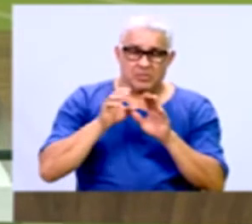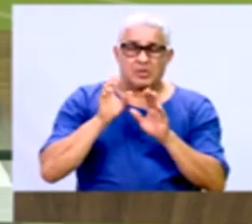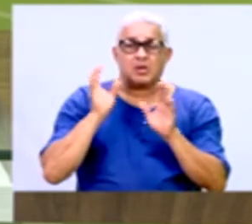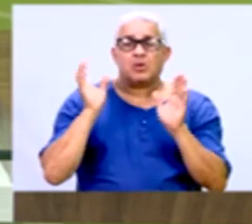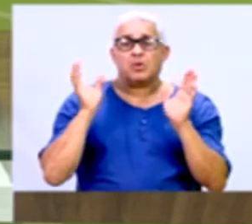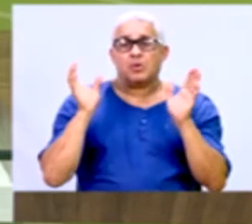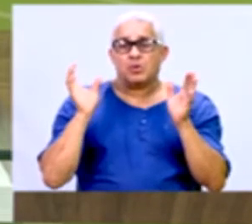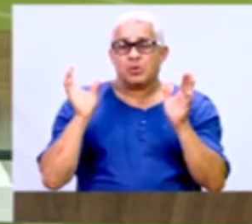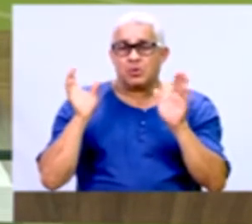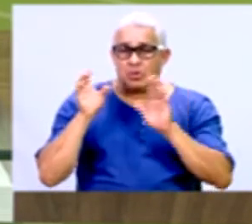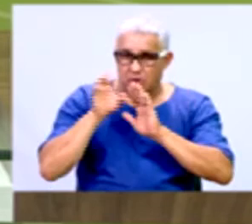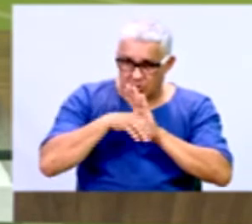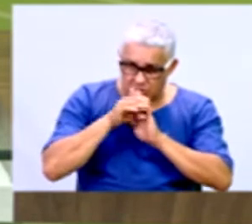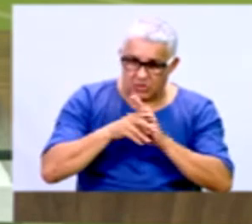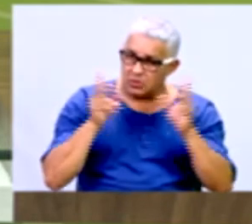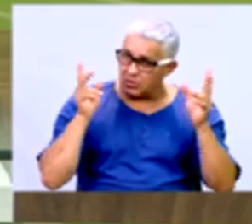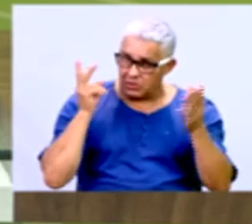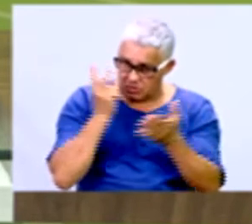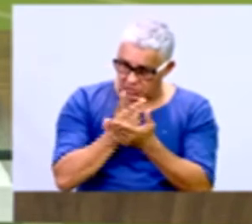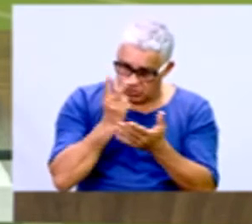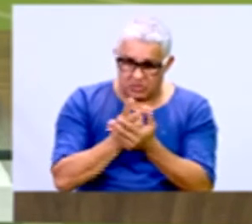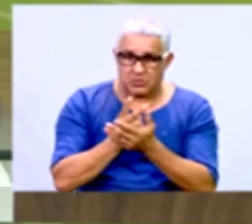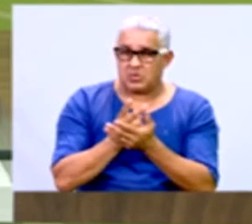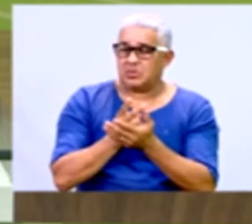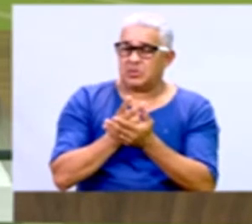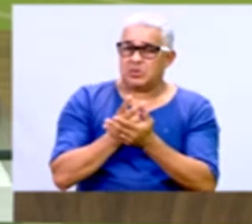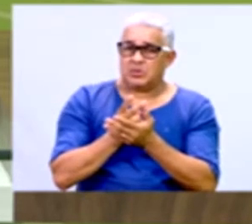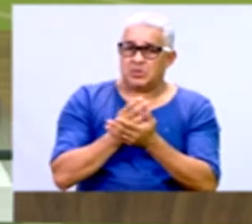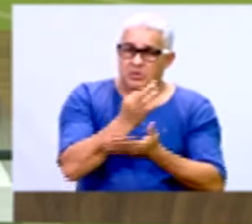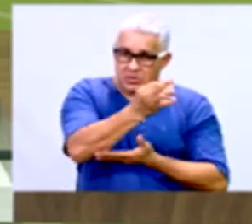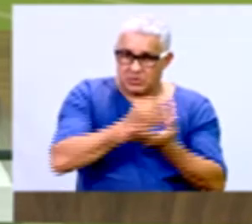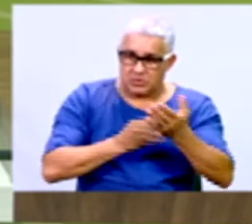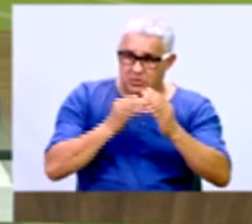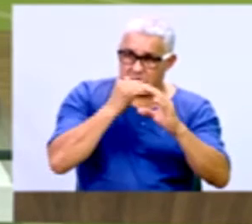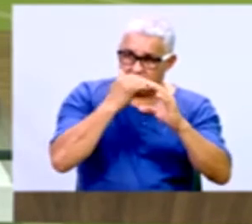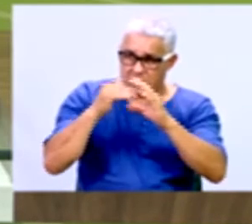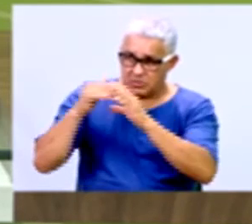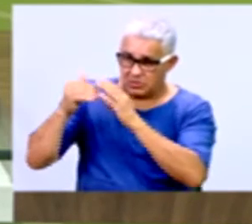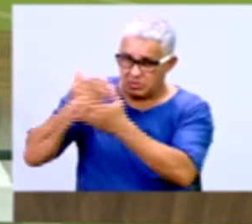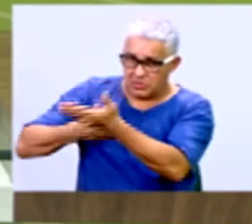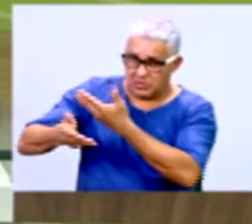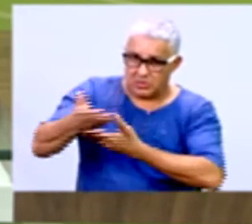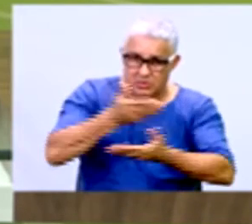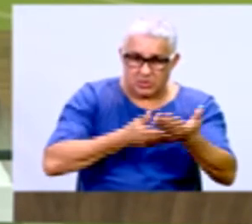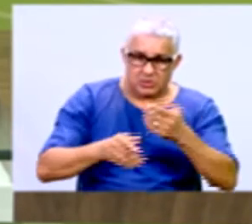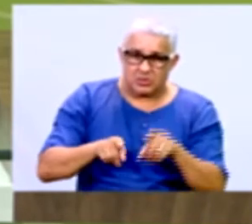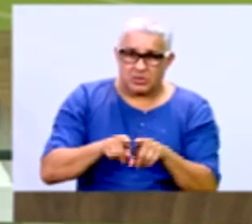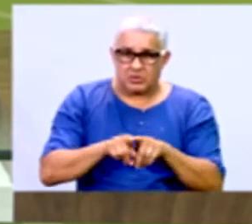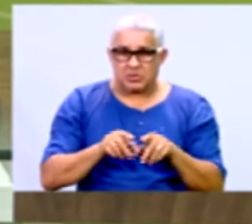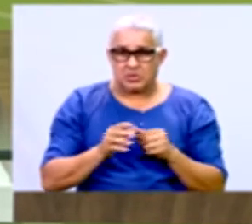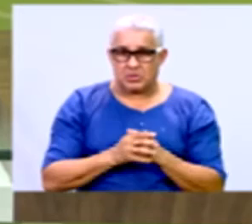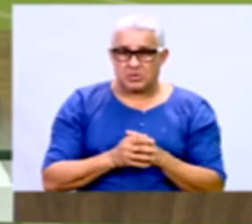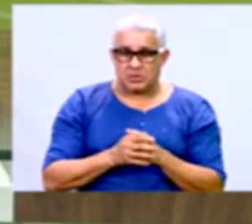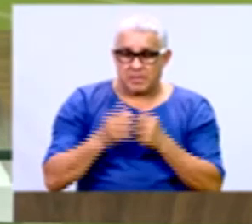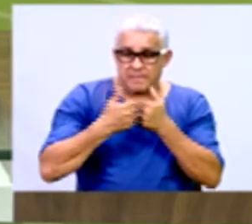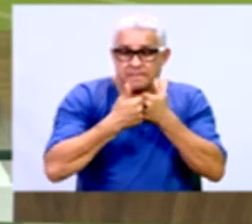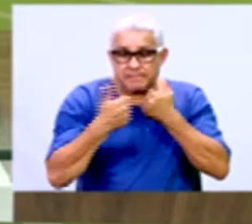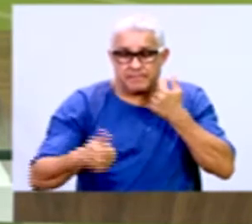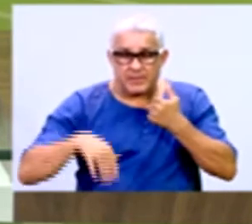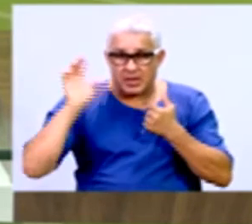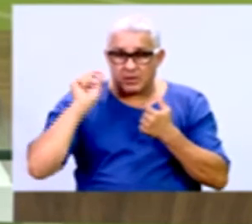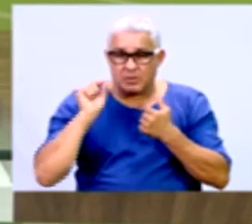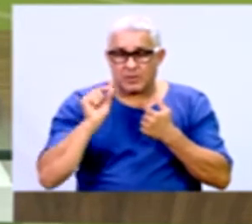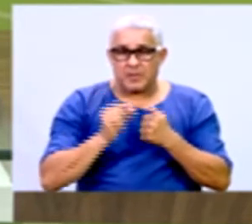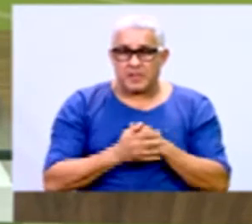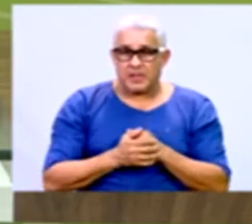de transferência das informações no texto, mas que um pouco mais próximos, vamos dizer